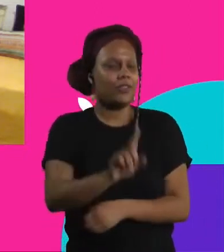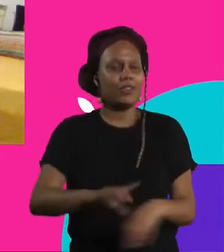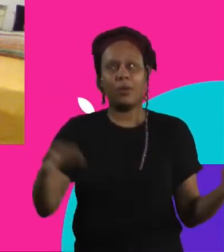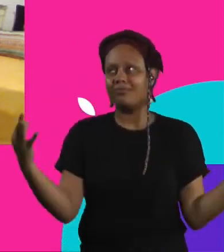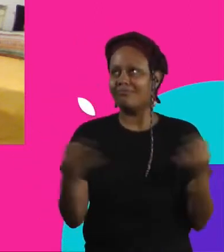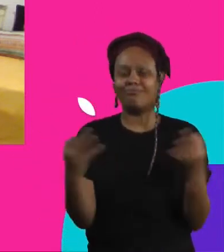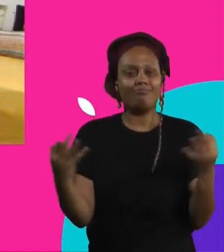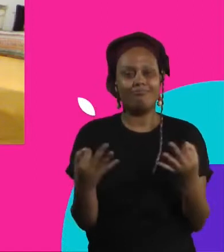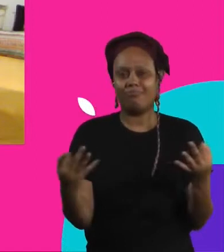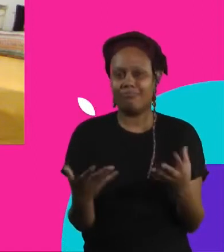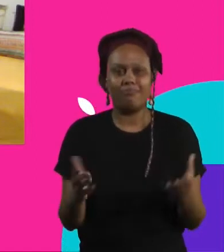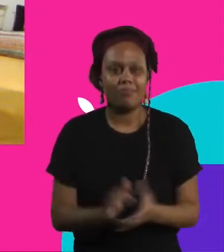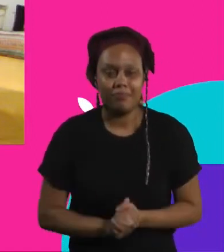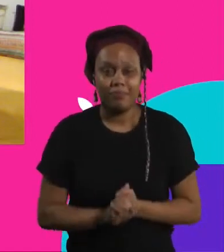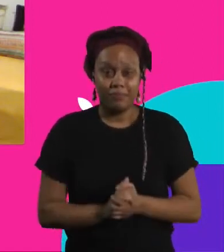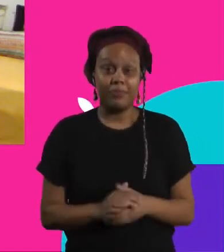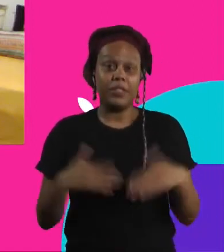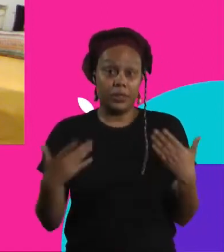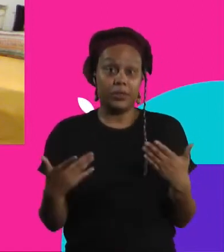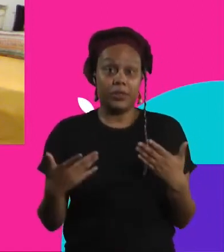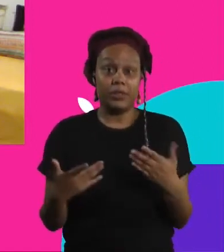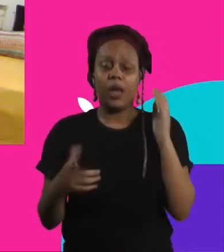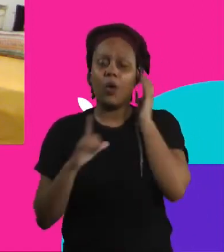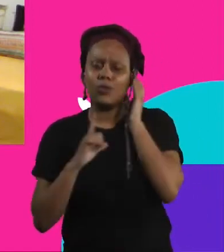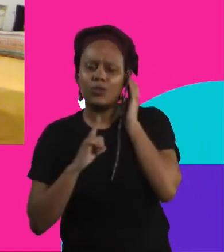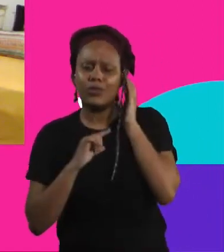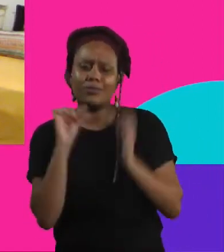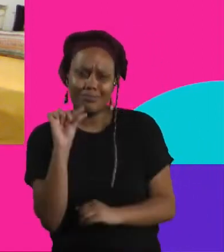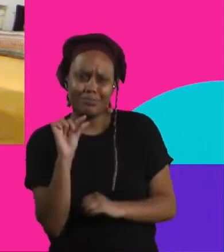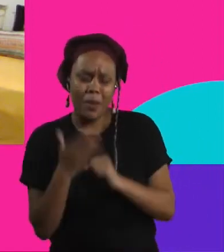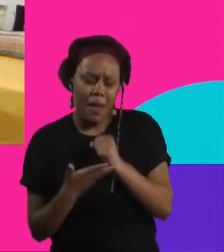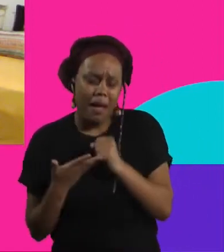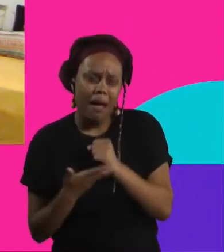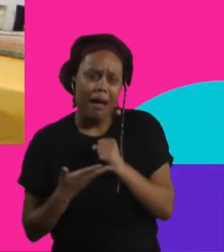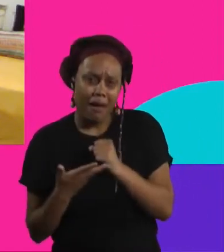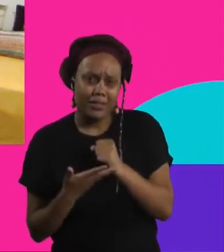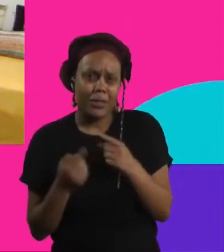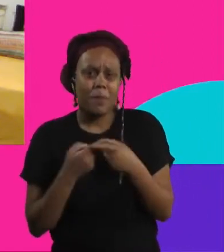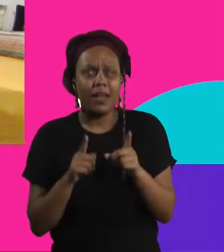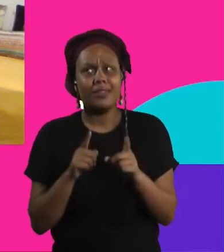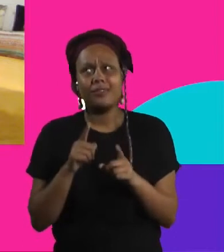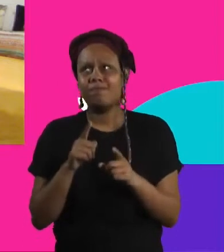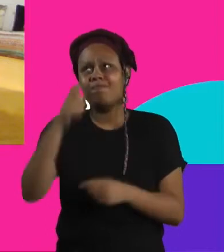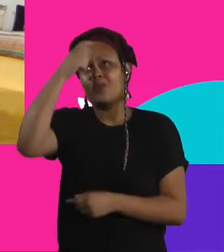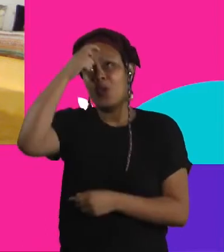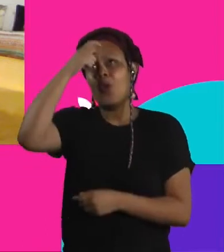Então, isso mostra que realmente havia algum gargalo ali, alguma coisa. E é viés inconsciente, é muito difícil